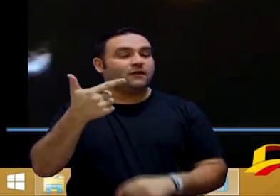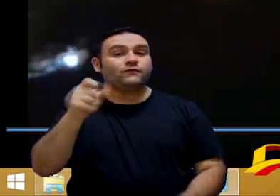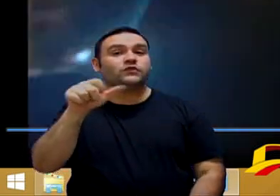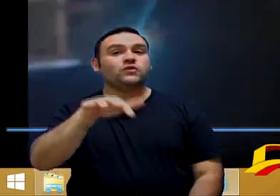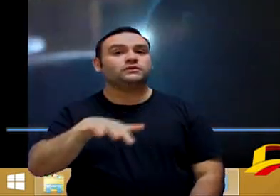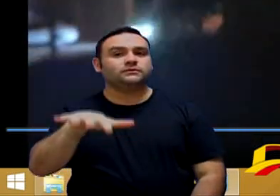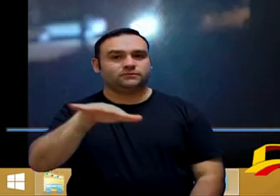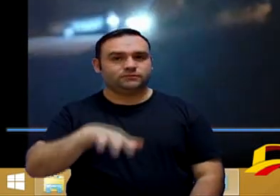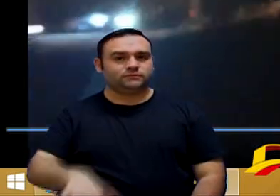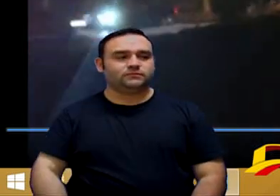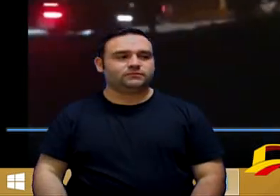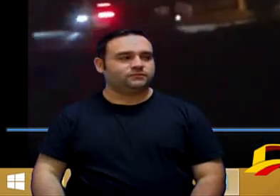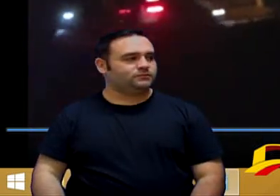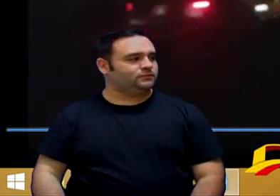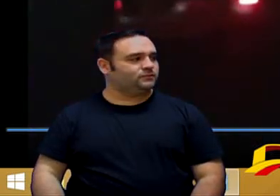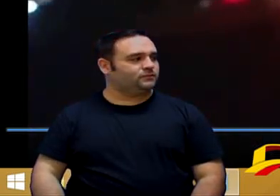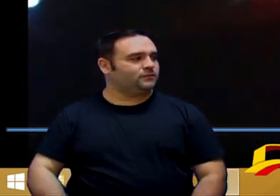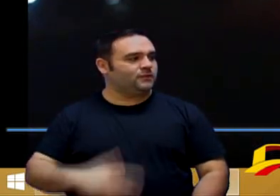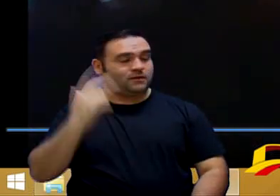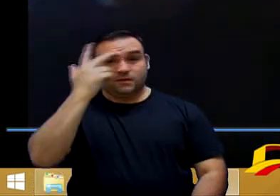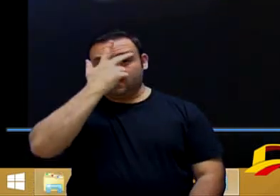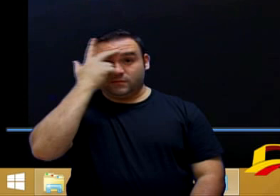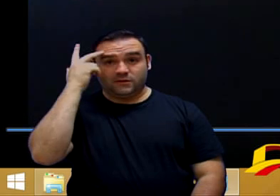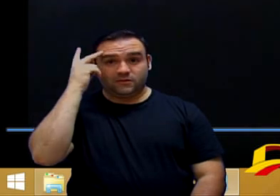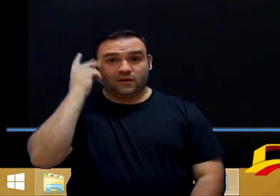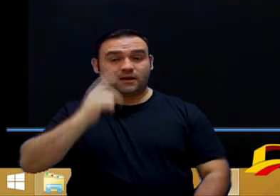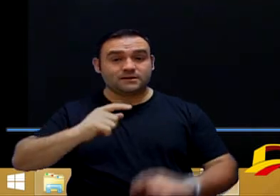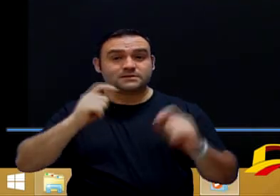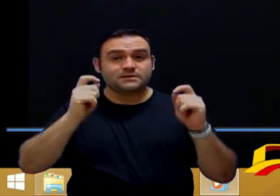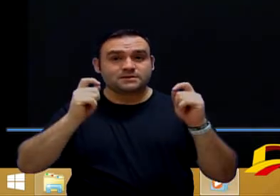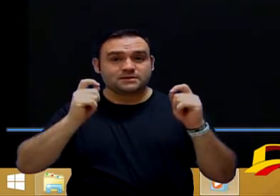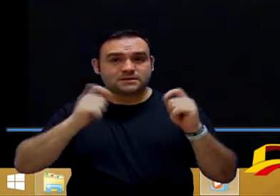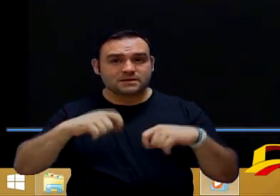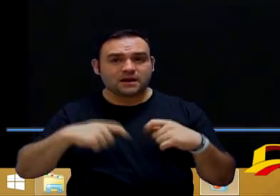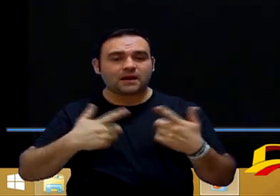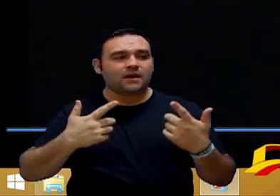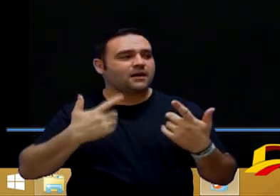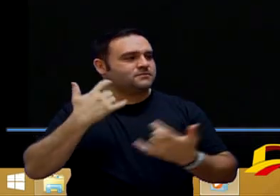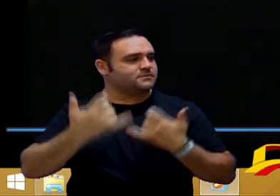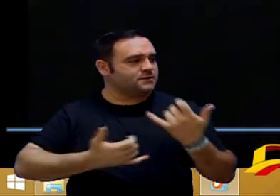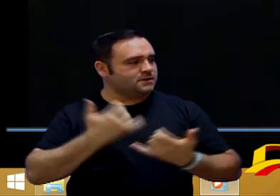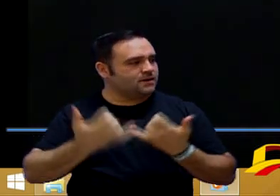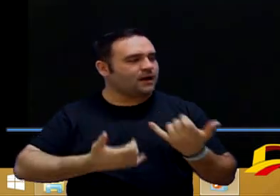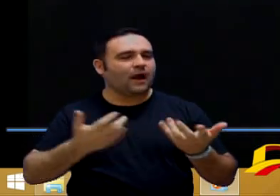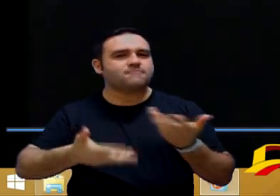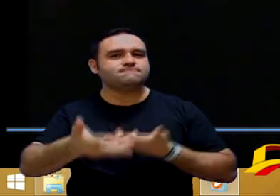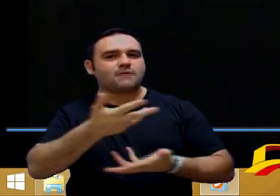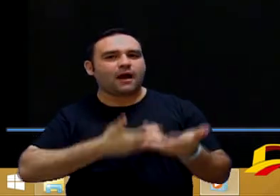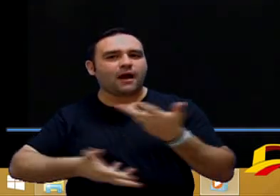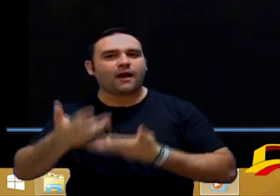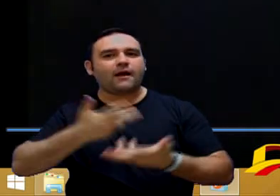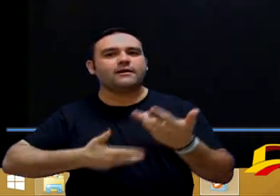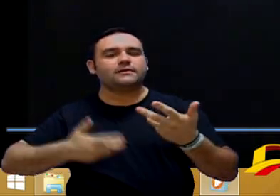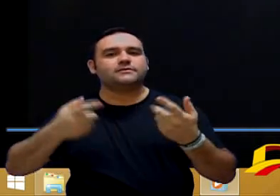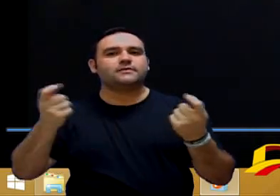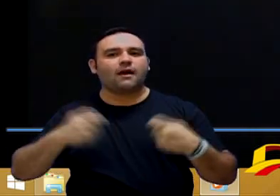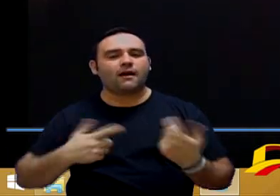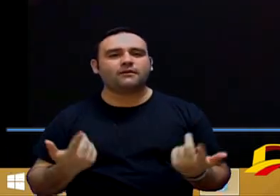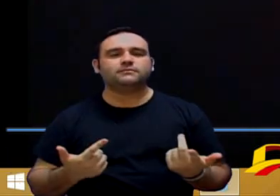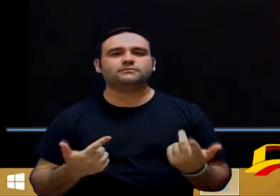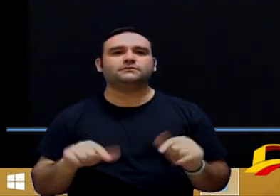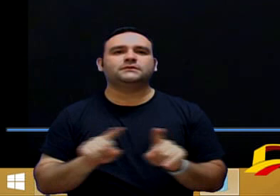Mineirão aonde as pessoas possam se confraternizar se divertir tem